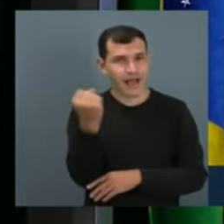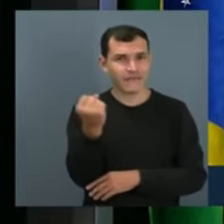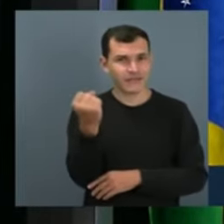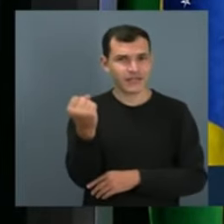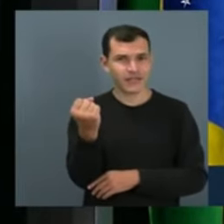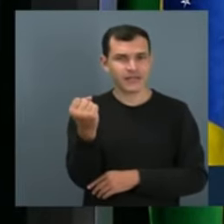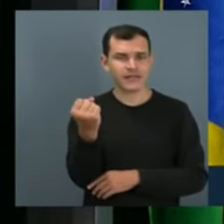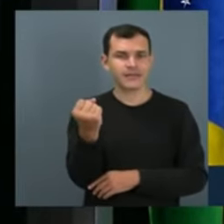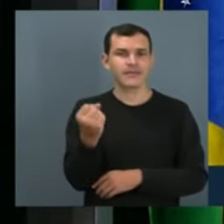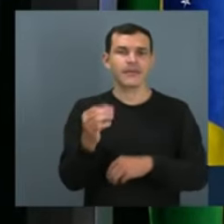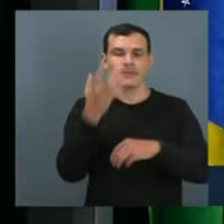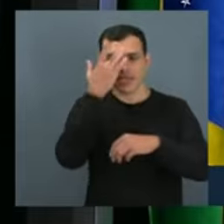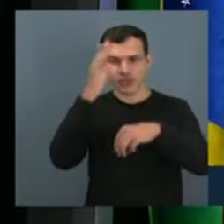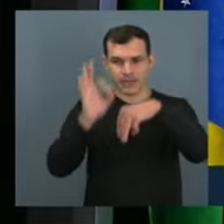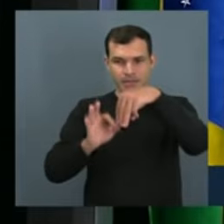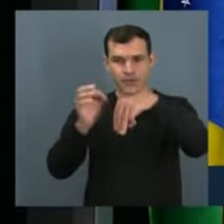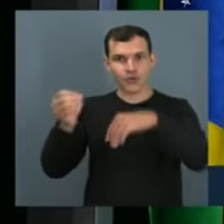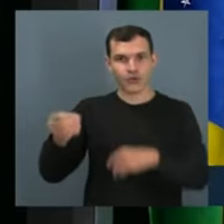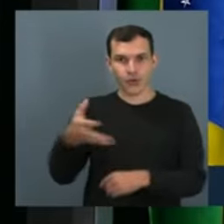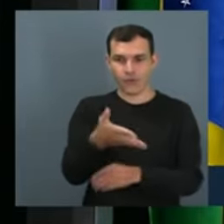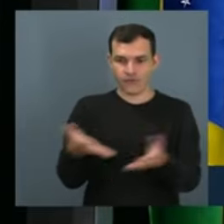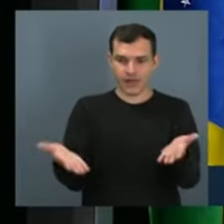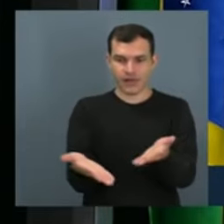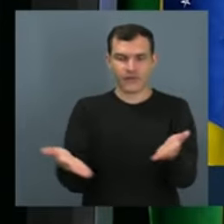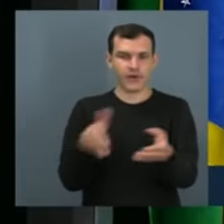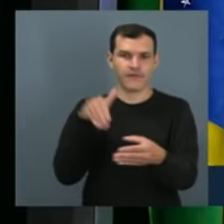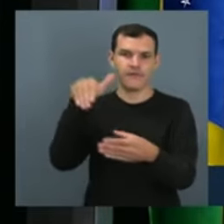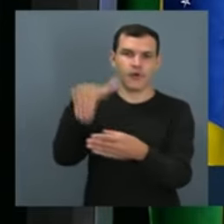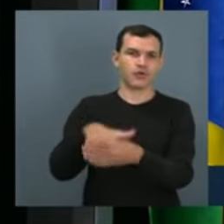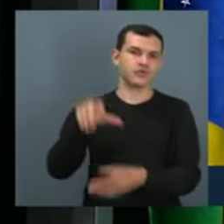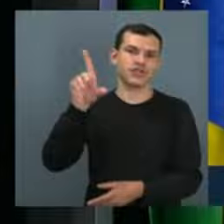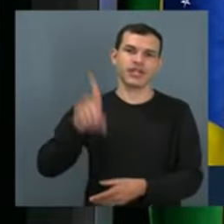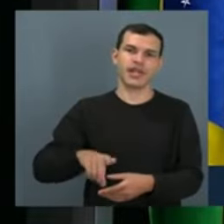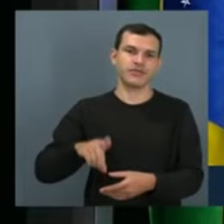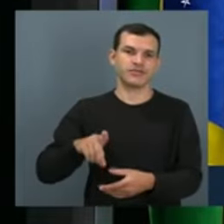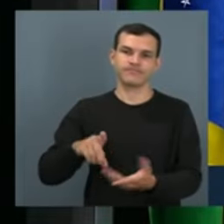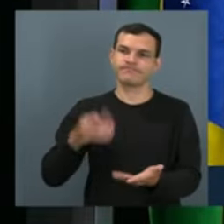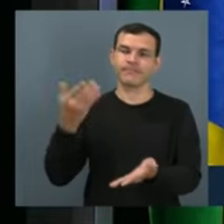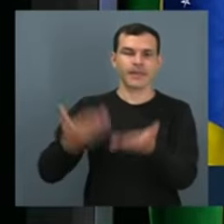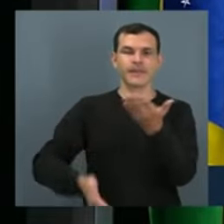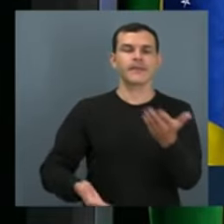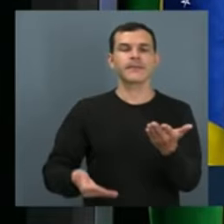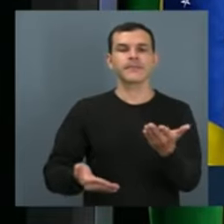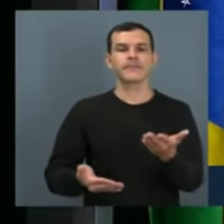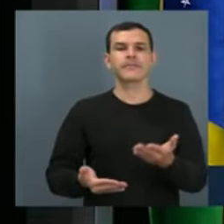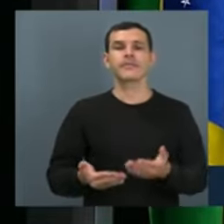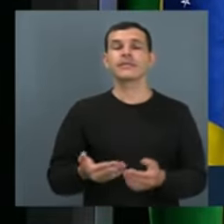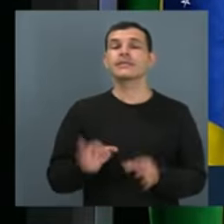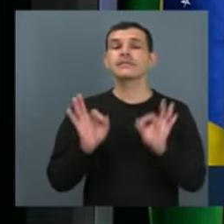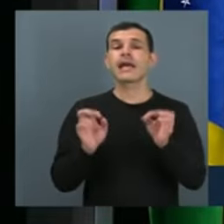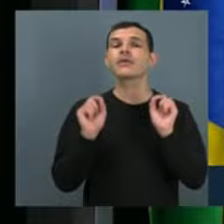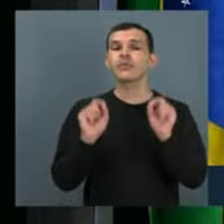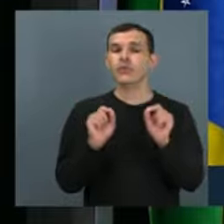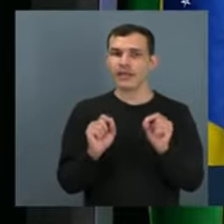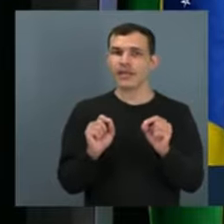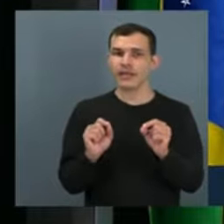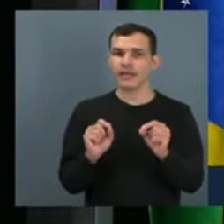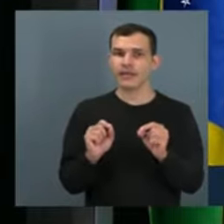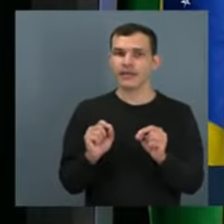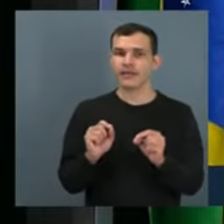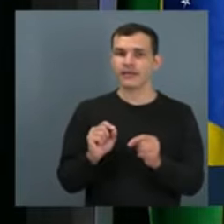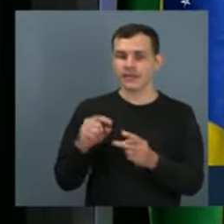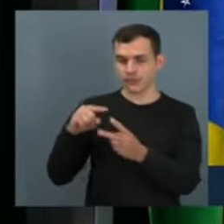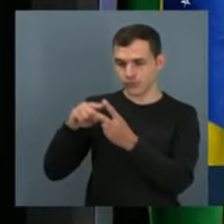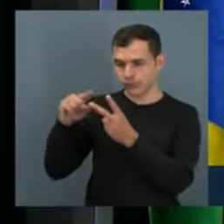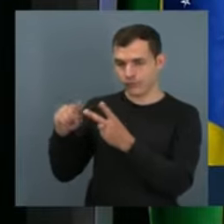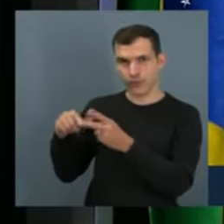dos ministros novos de votar, de participar. O correto seria desconsiderar esses